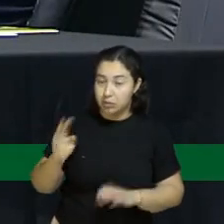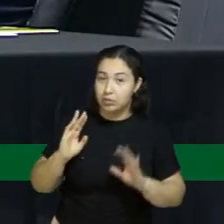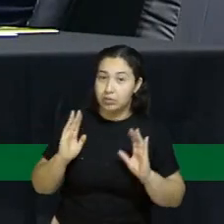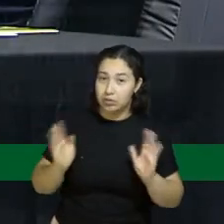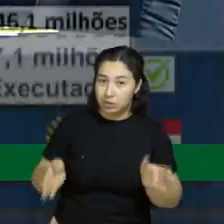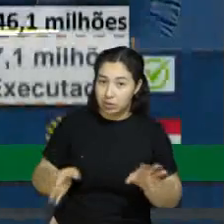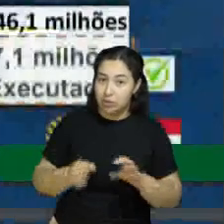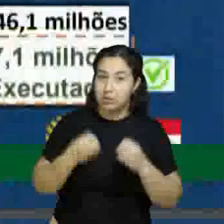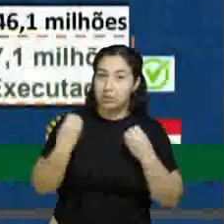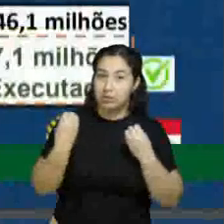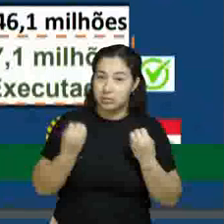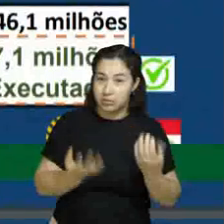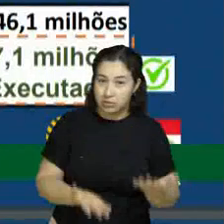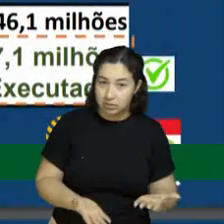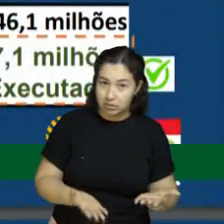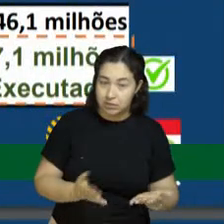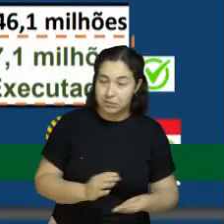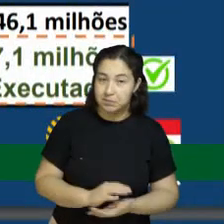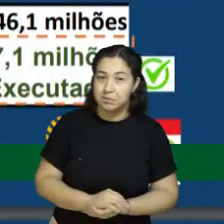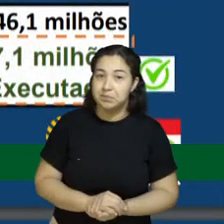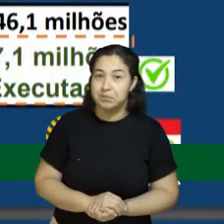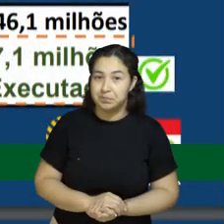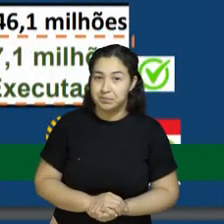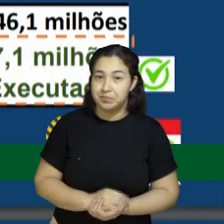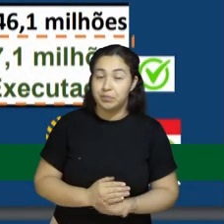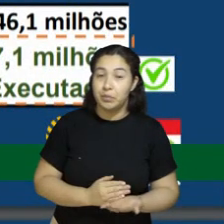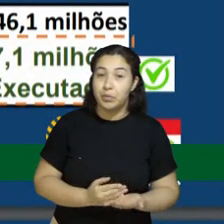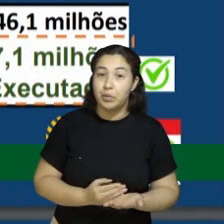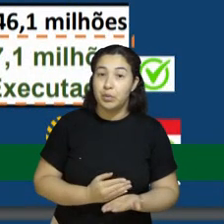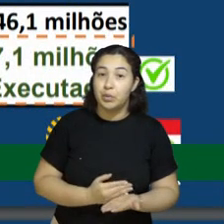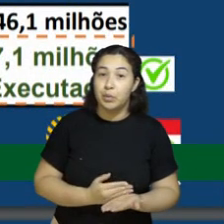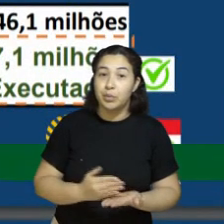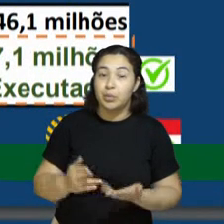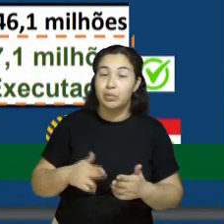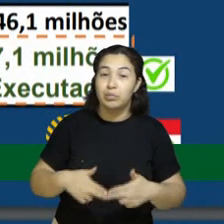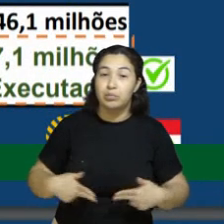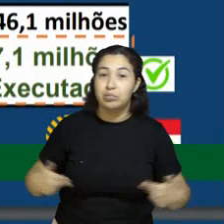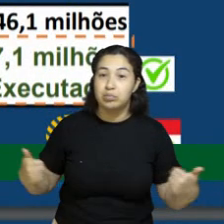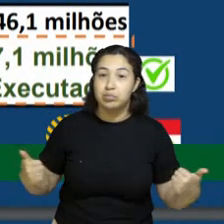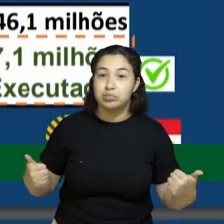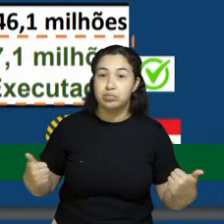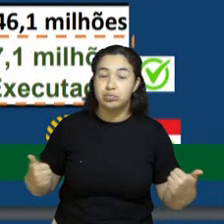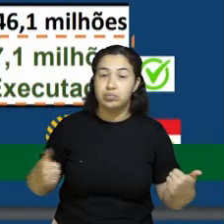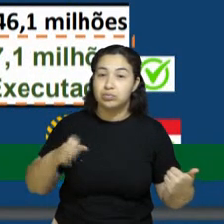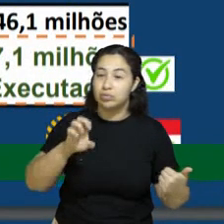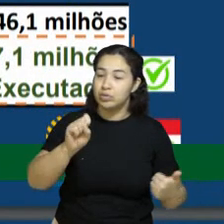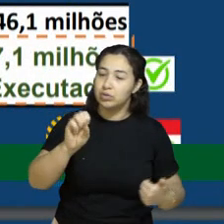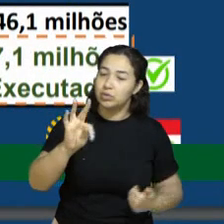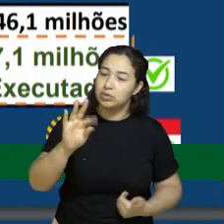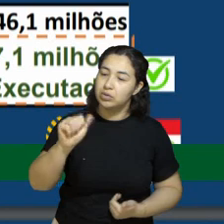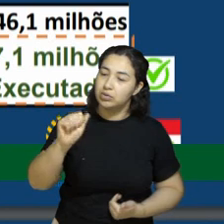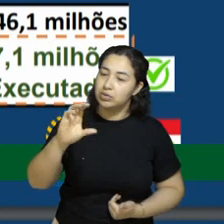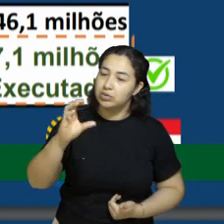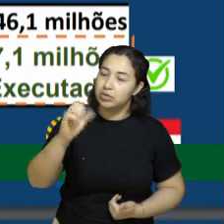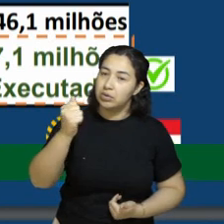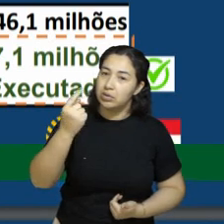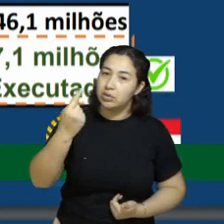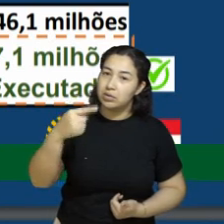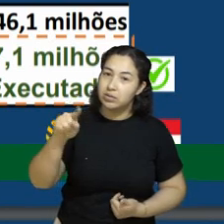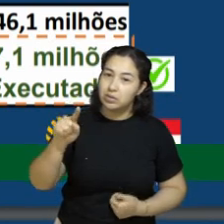de subestação e linha de transmissão, nós inauguramos a subestação de São Lourenço, de Abelardo